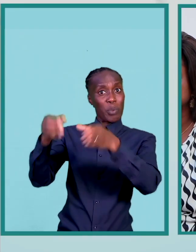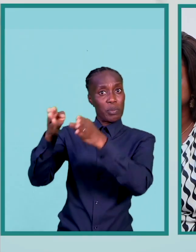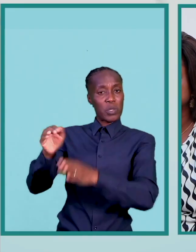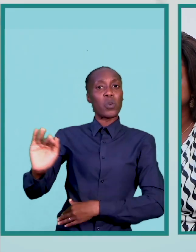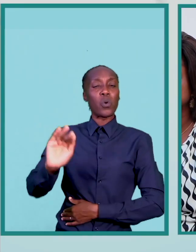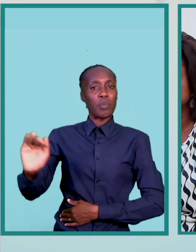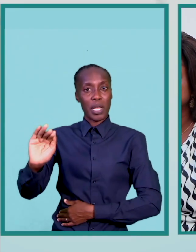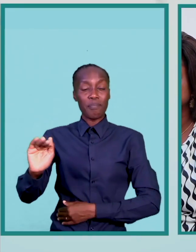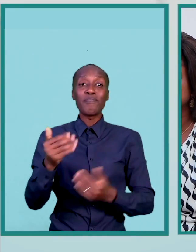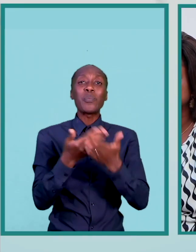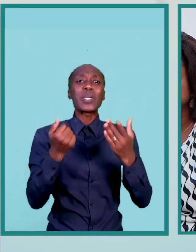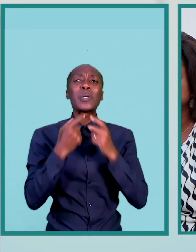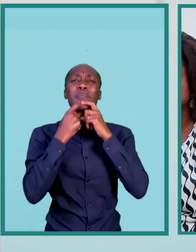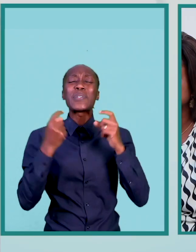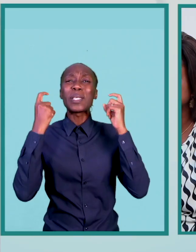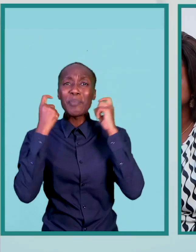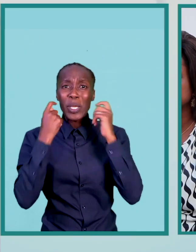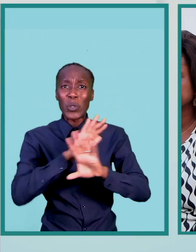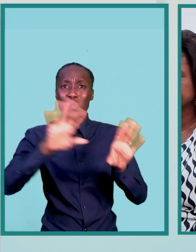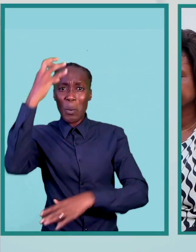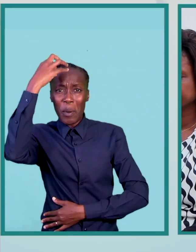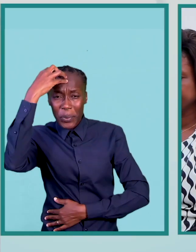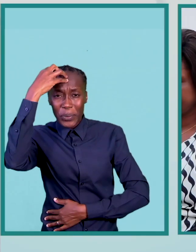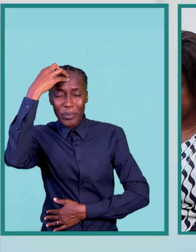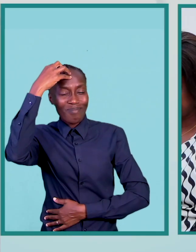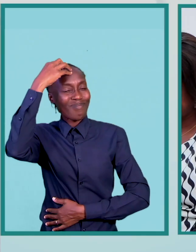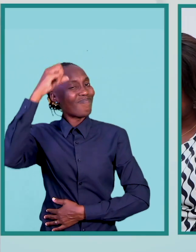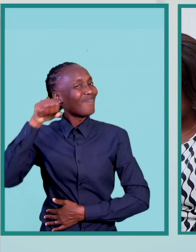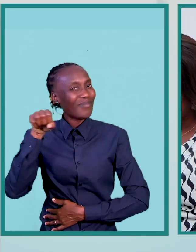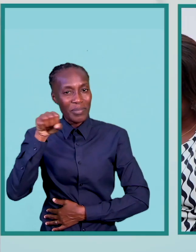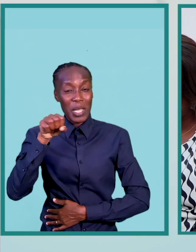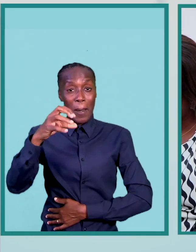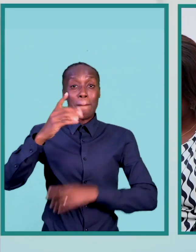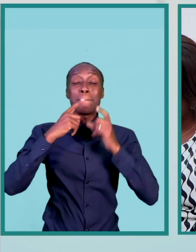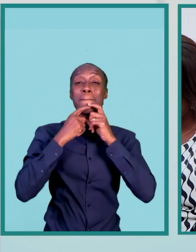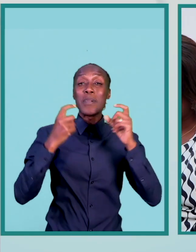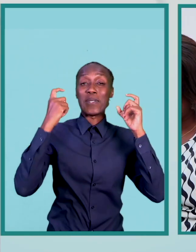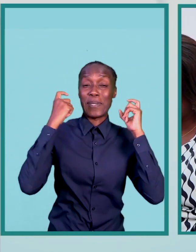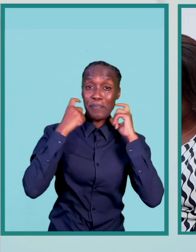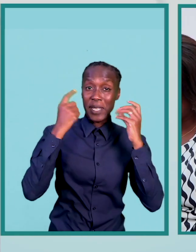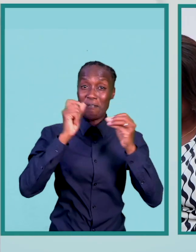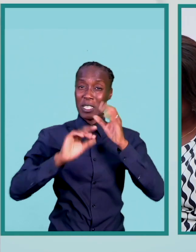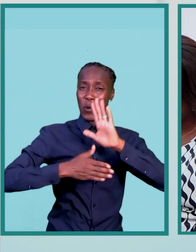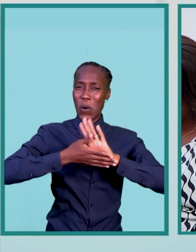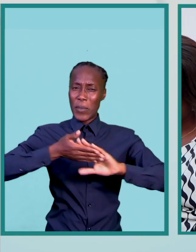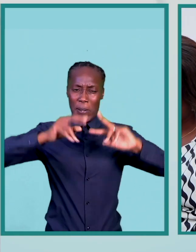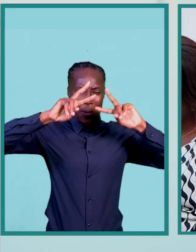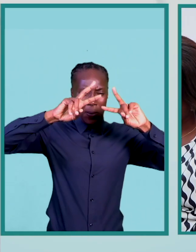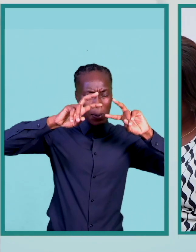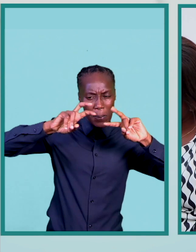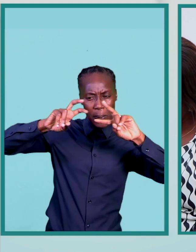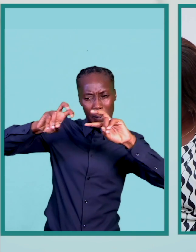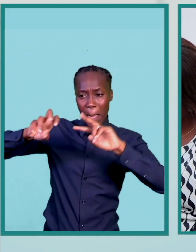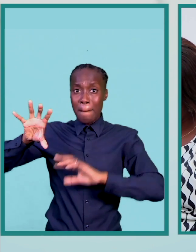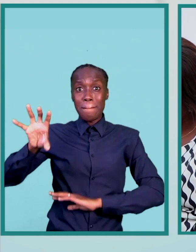base, percebe? É muito comum. Moçambique não é Maputo, eu sempre tenho dito isso, meus queridos. Moçambique não é Maputo. Se nós fizermos um